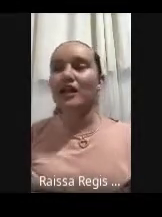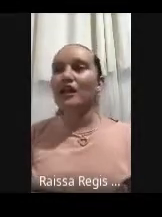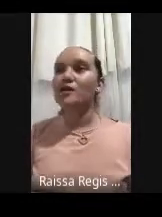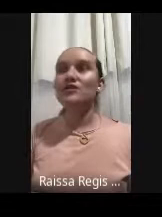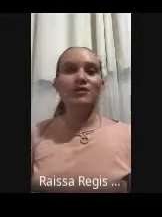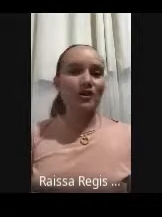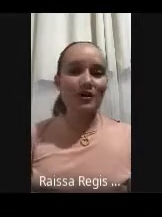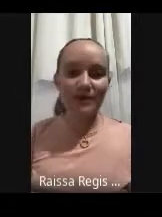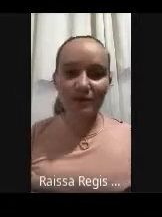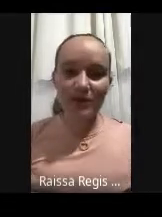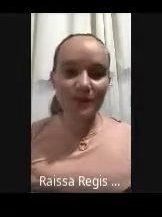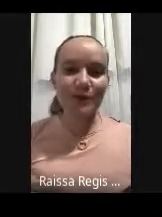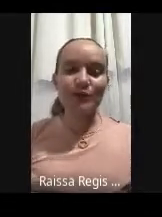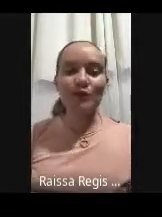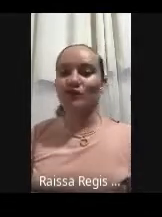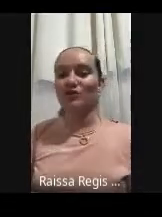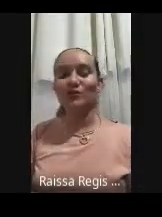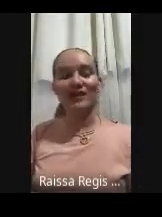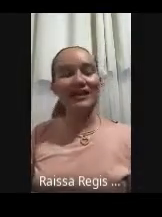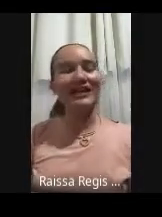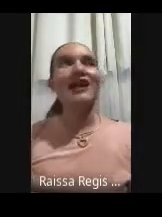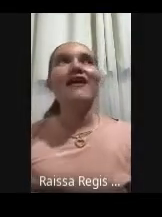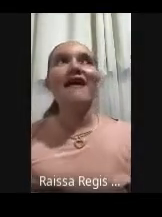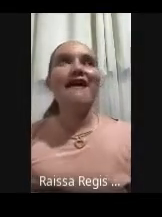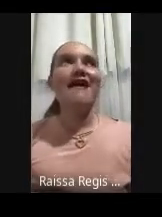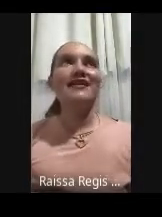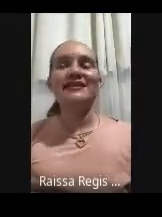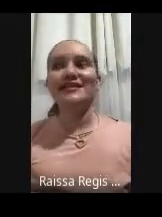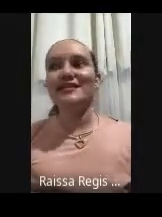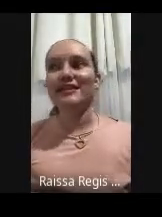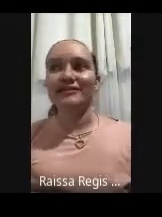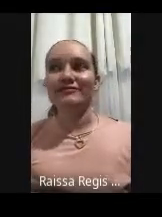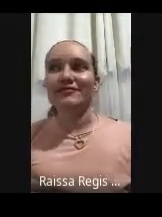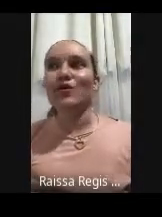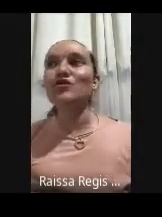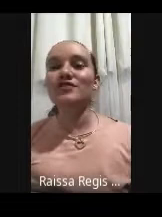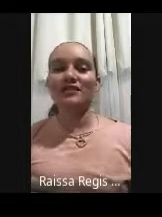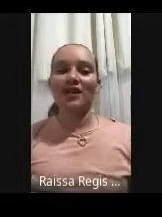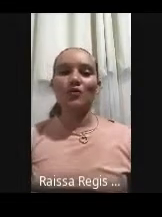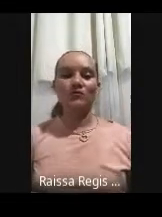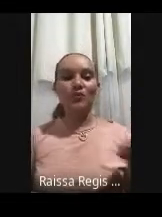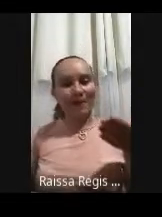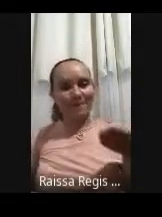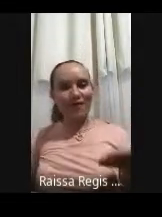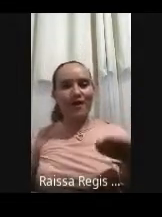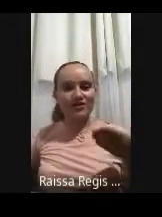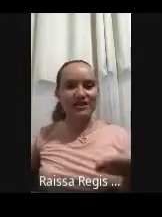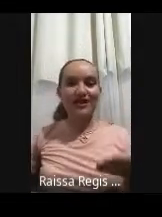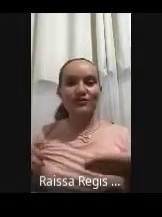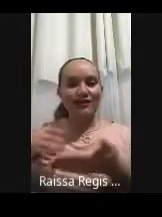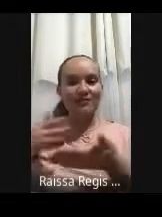ali, principalmente agora com a pandemia, pelo YouTube, fica tudo ali. E assim, quando você tem no